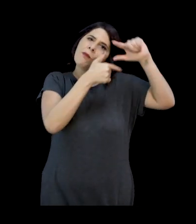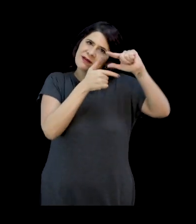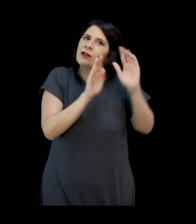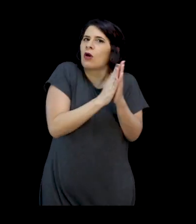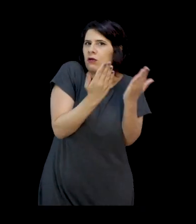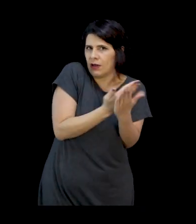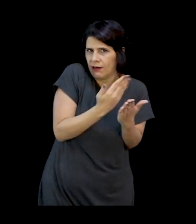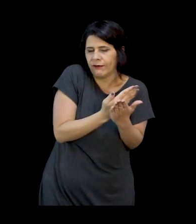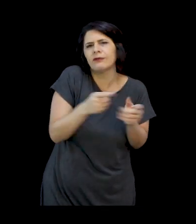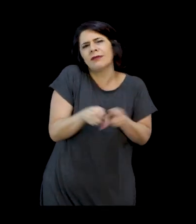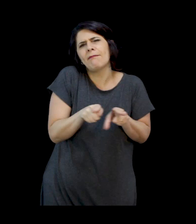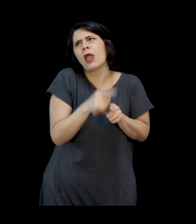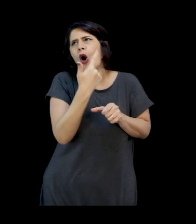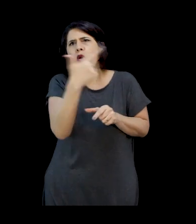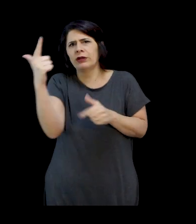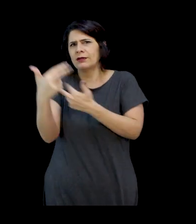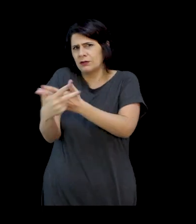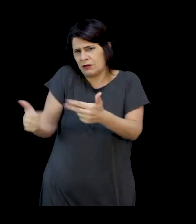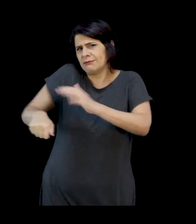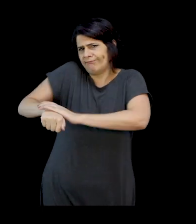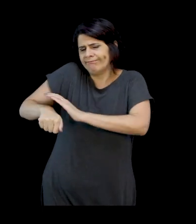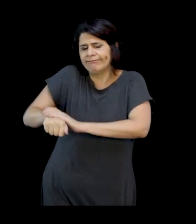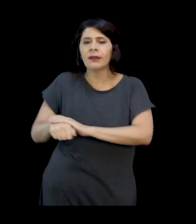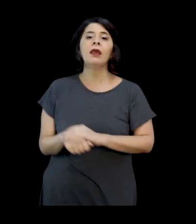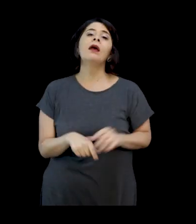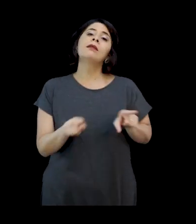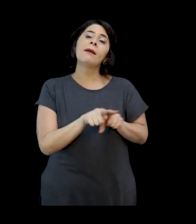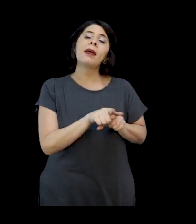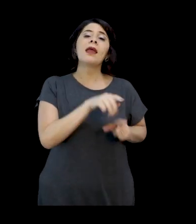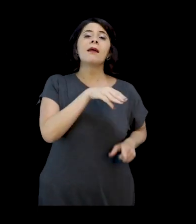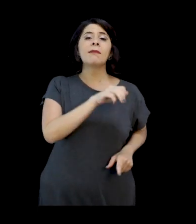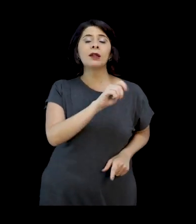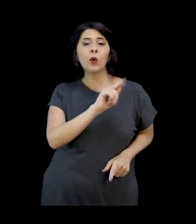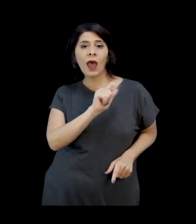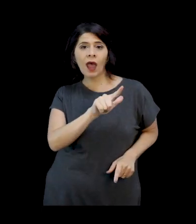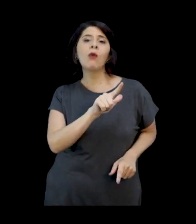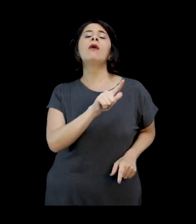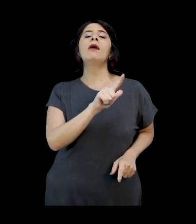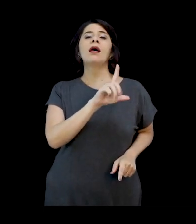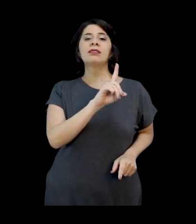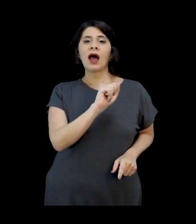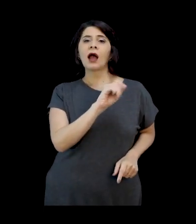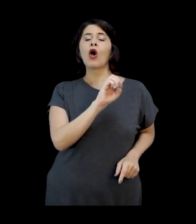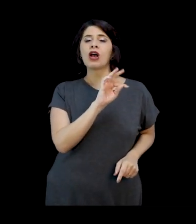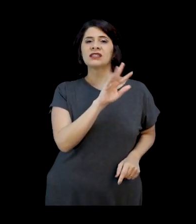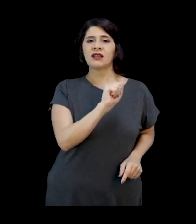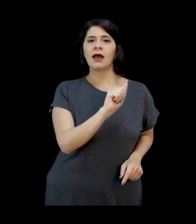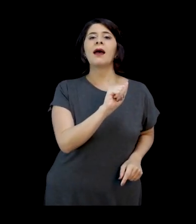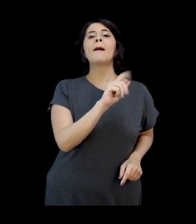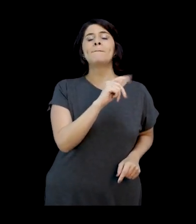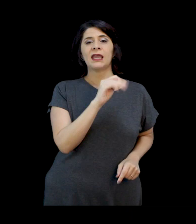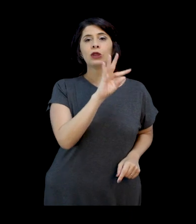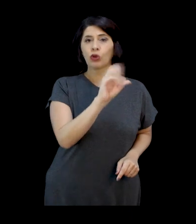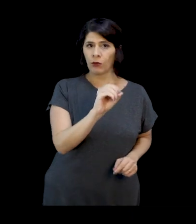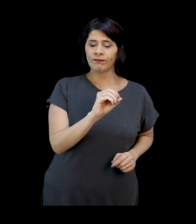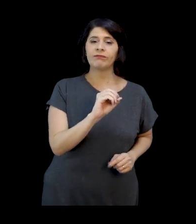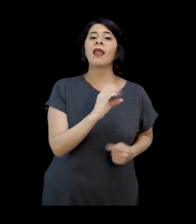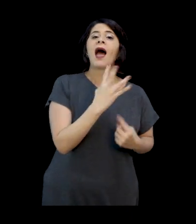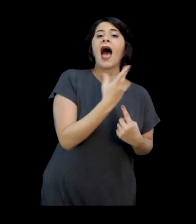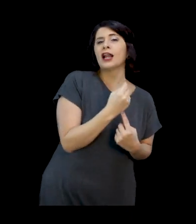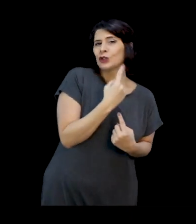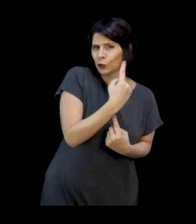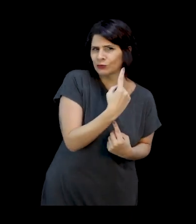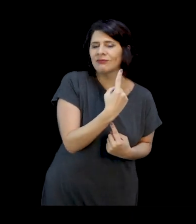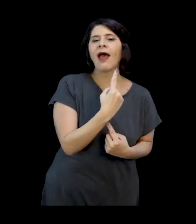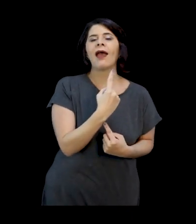outras coisas, e Manuel da Costa Pinto, da Arte 1, jornalista, mestre em teoria literária pela USP.